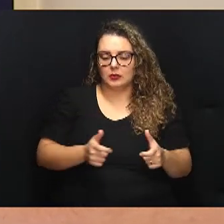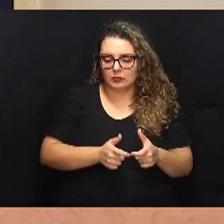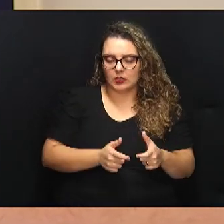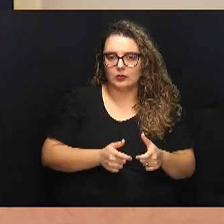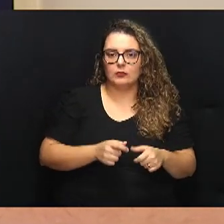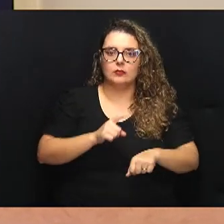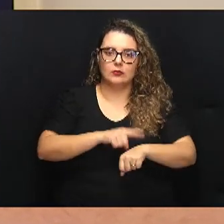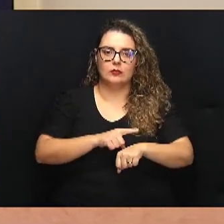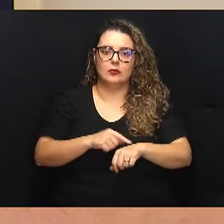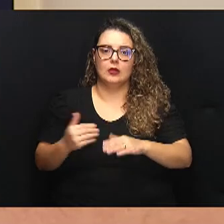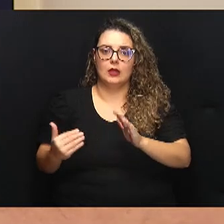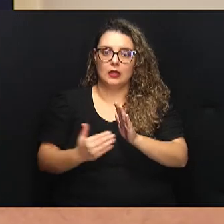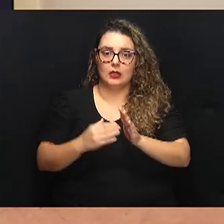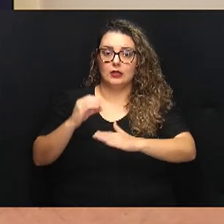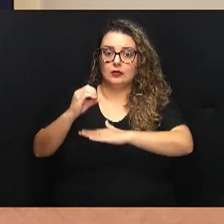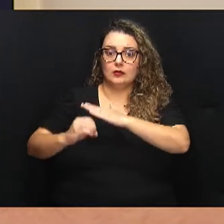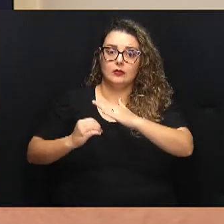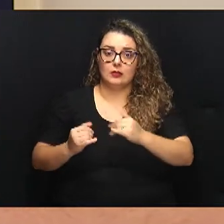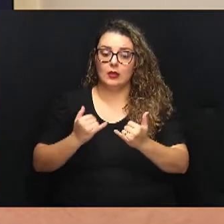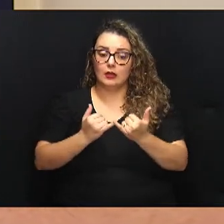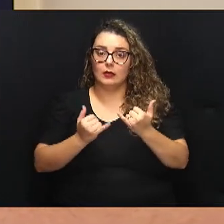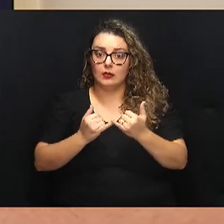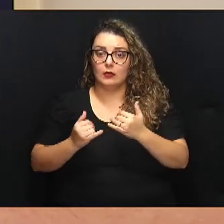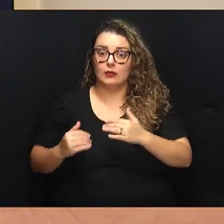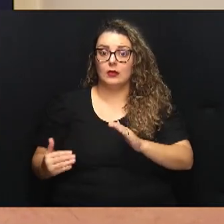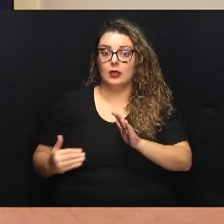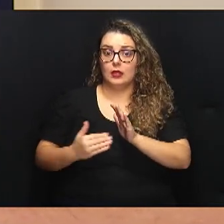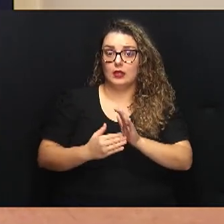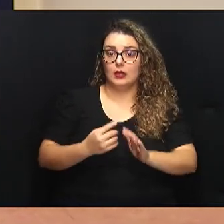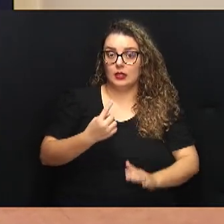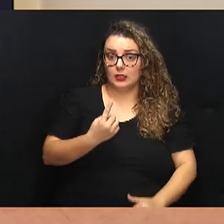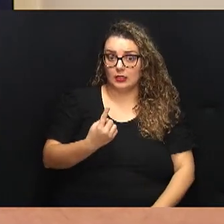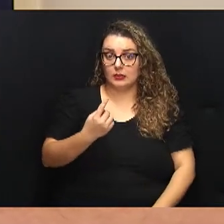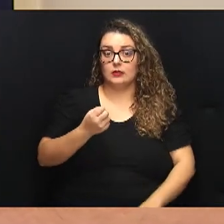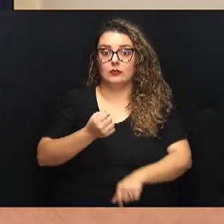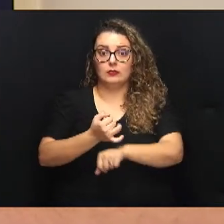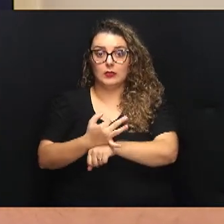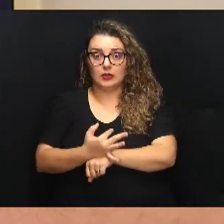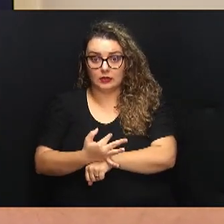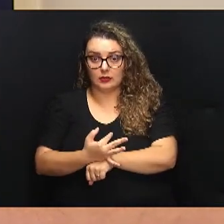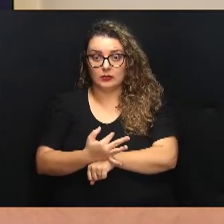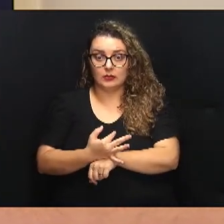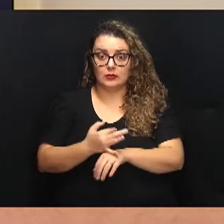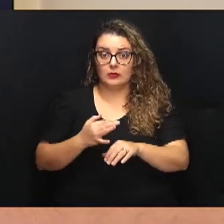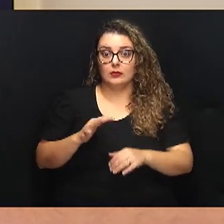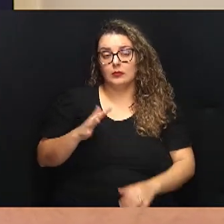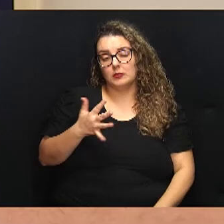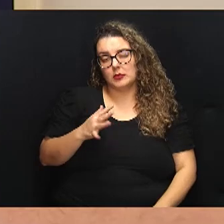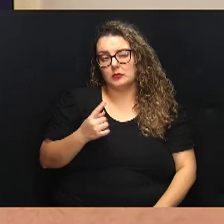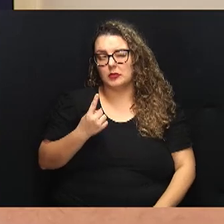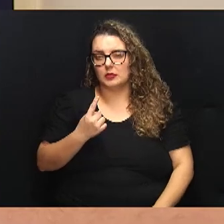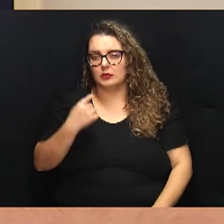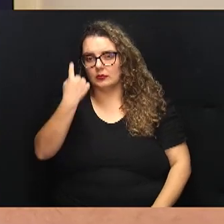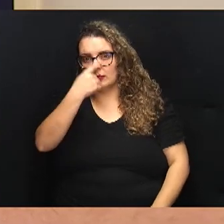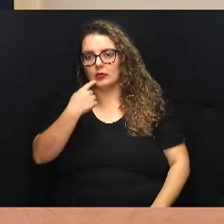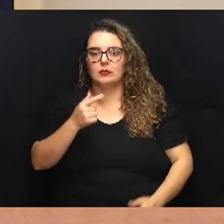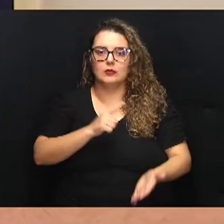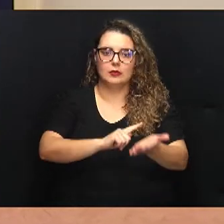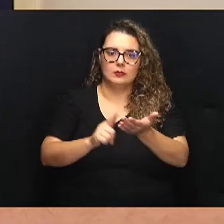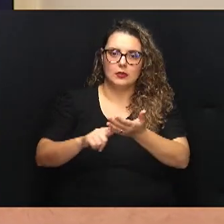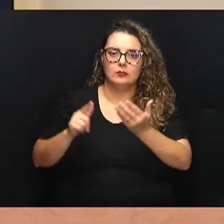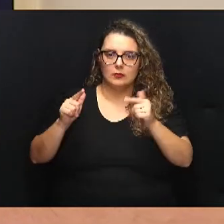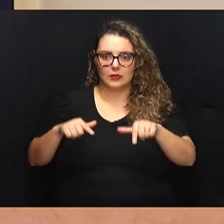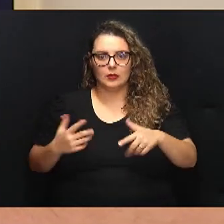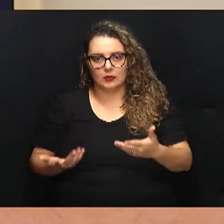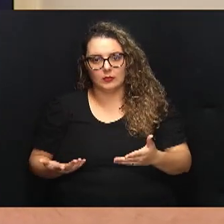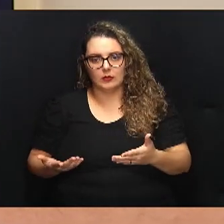até 24 horas. Média incomodidade, até 1 hora da manhã, com a extensão de mais 1 hora para limpeza do